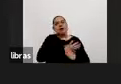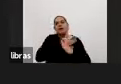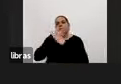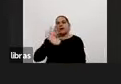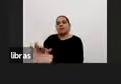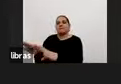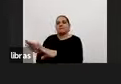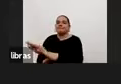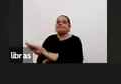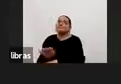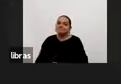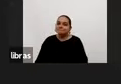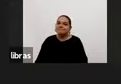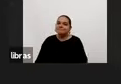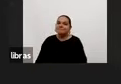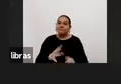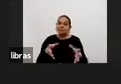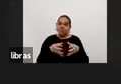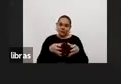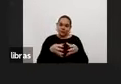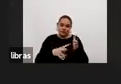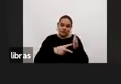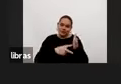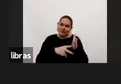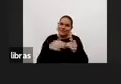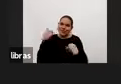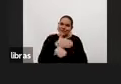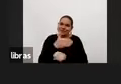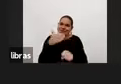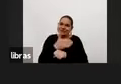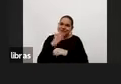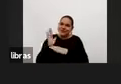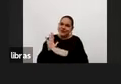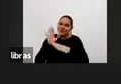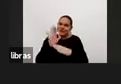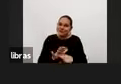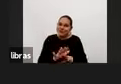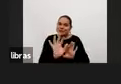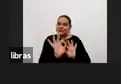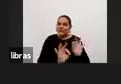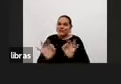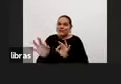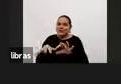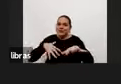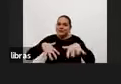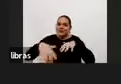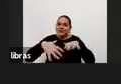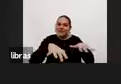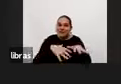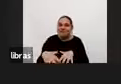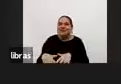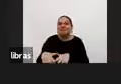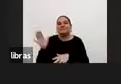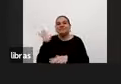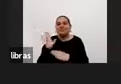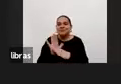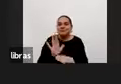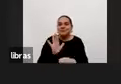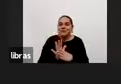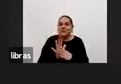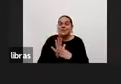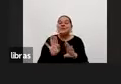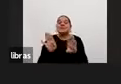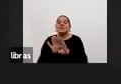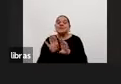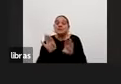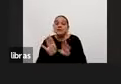sindicato que participou ali, que fez a frente no caso da mobilização da galera, tanto do pessoal que nós